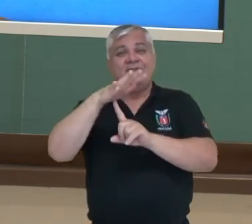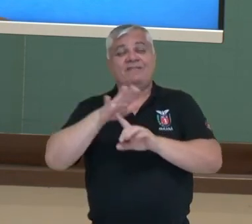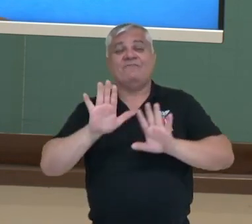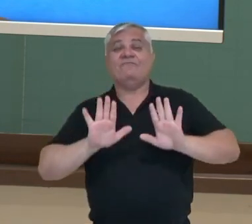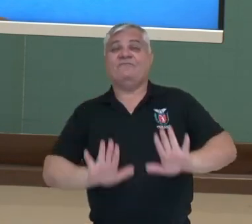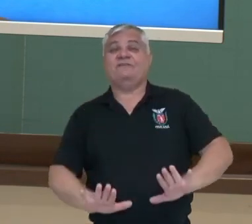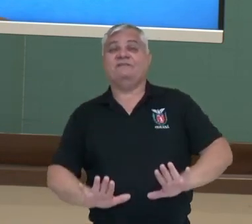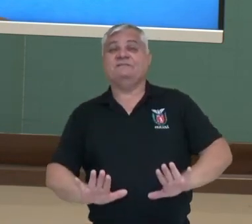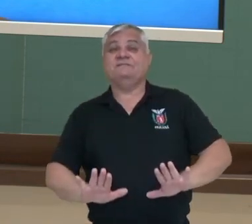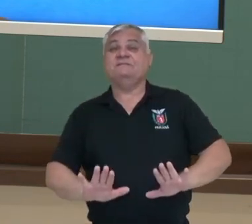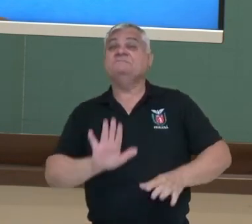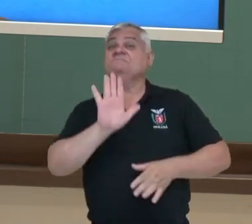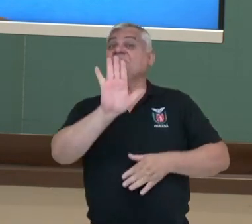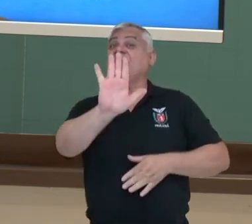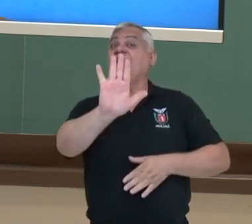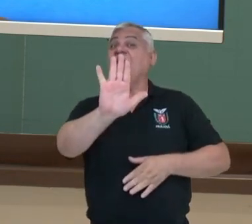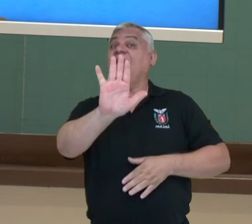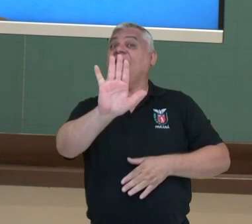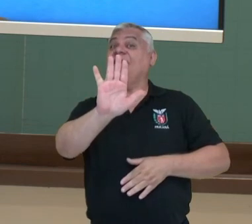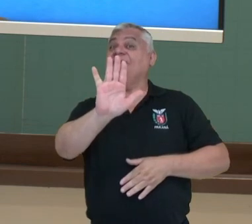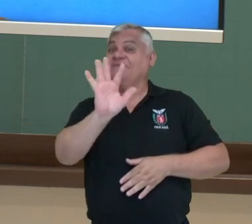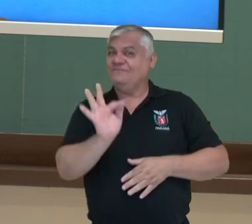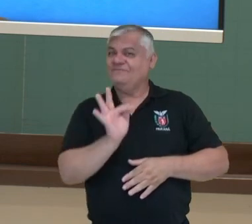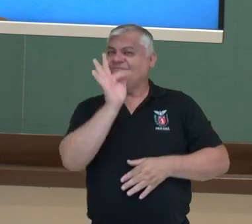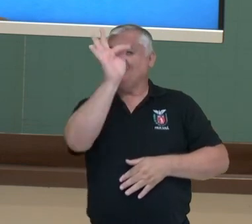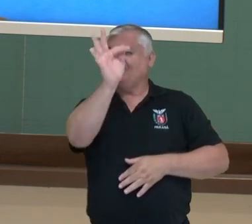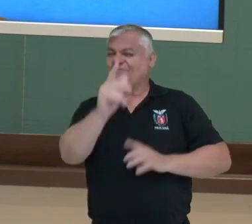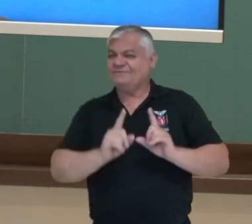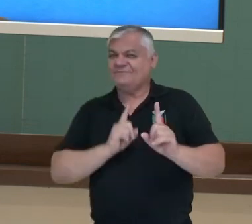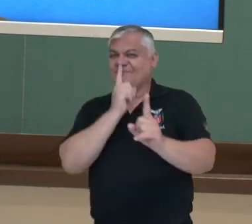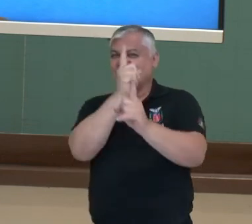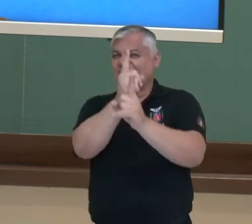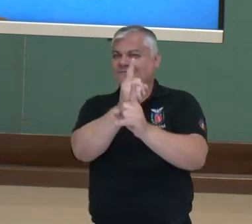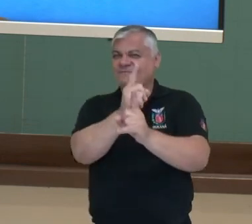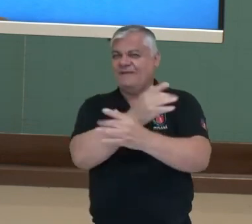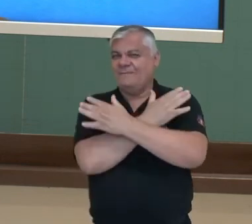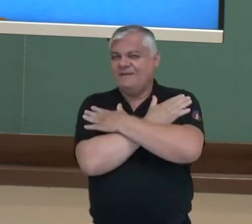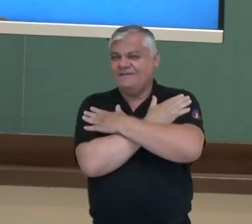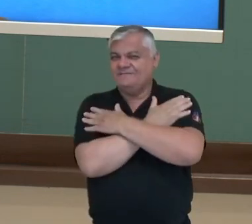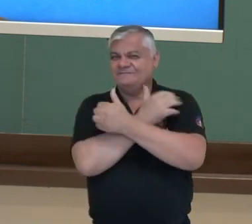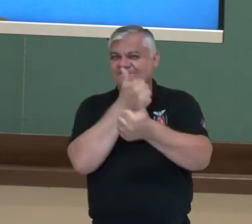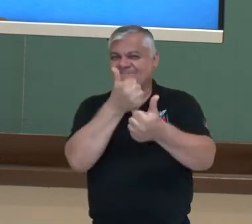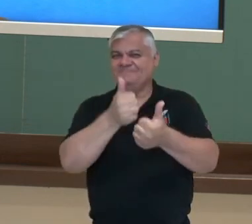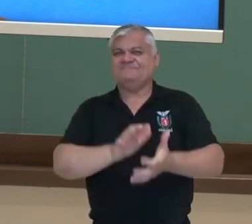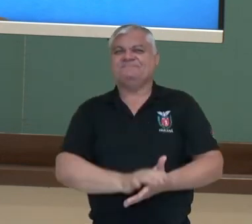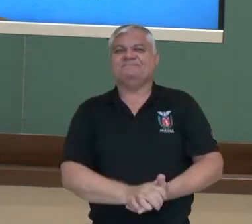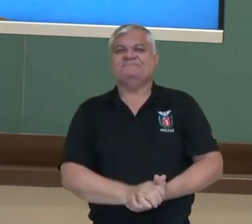aqui, mas certamente nos veremos em breve. Um grande abraço.